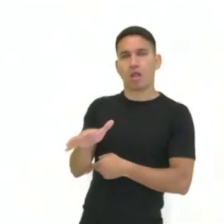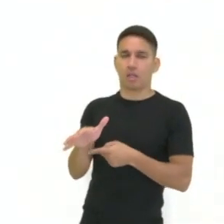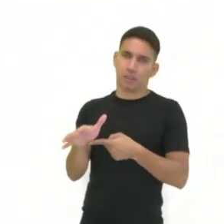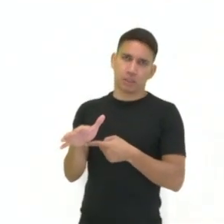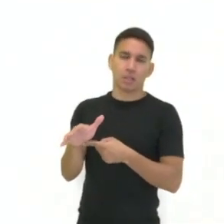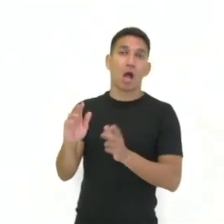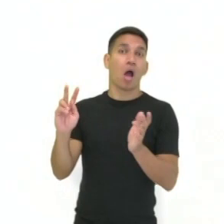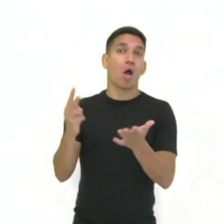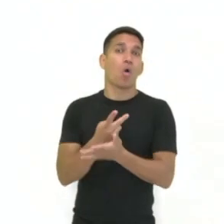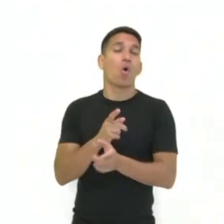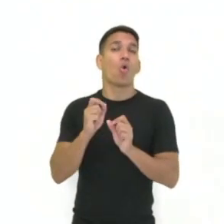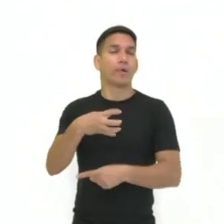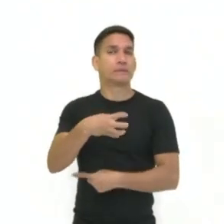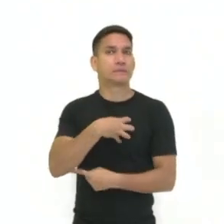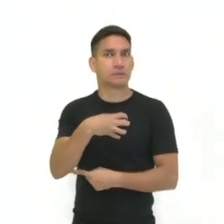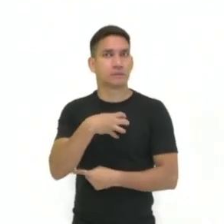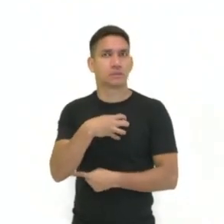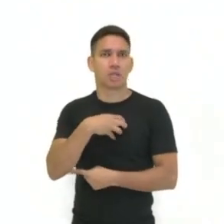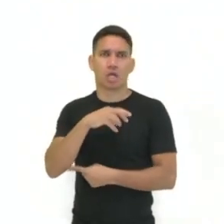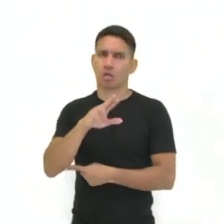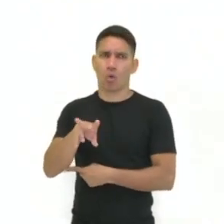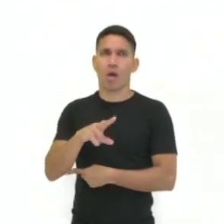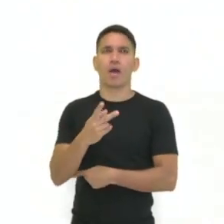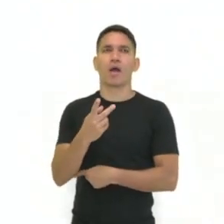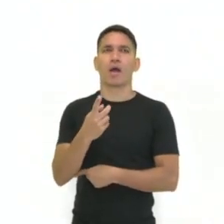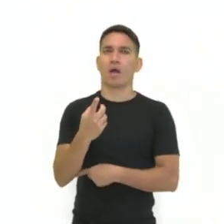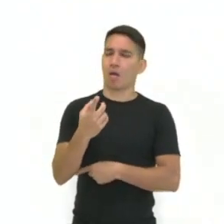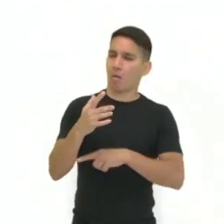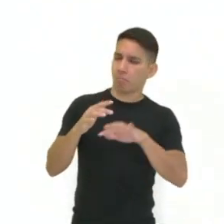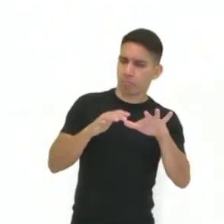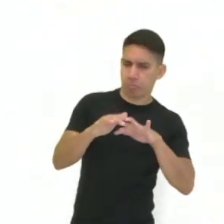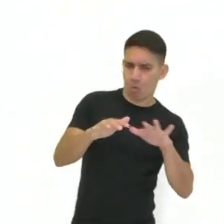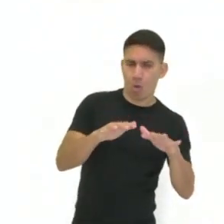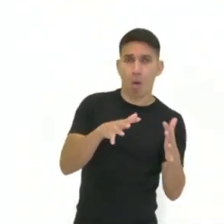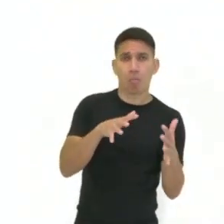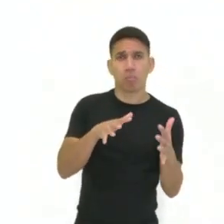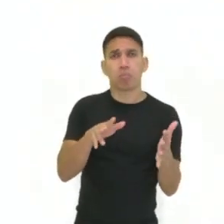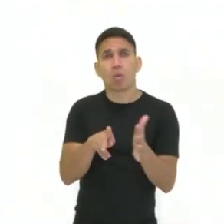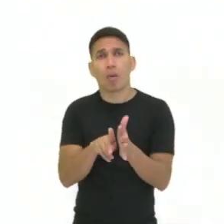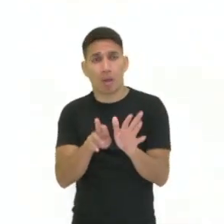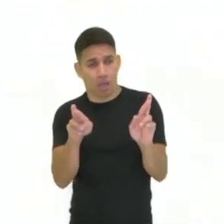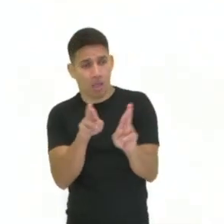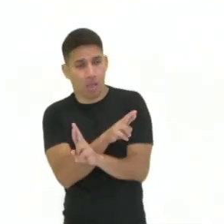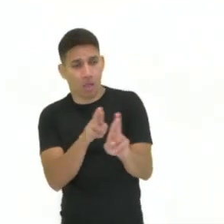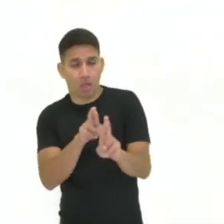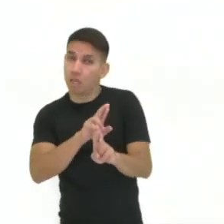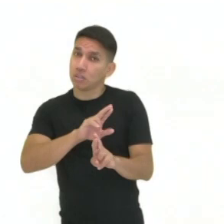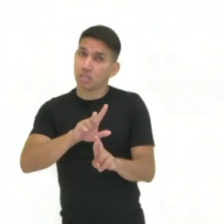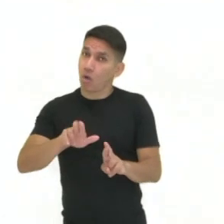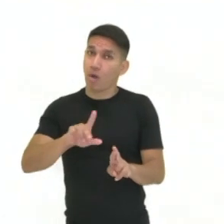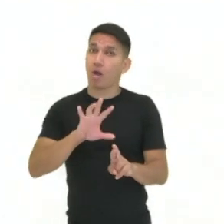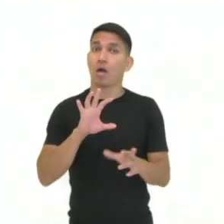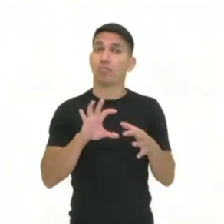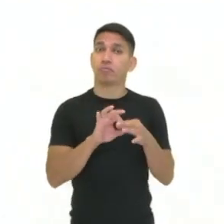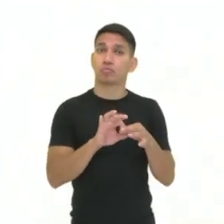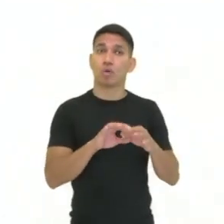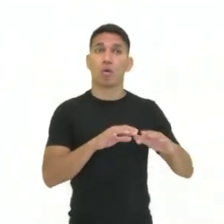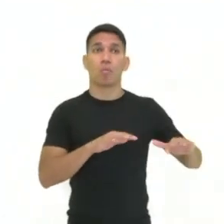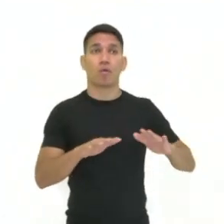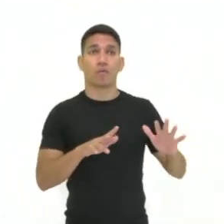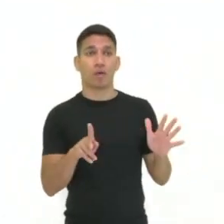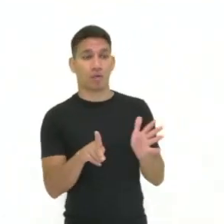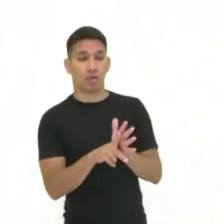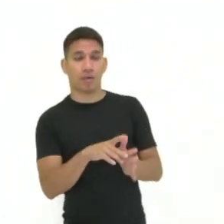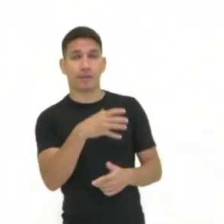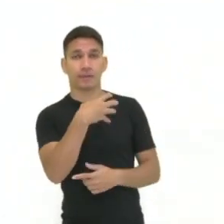provocar sintomas não motores, ou seja, associados que não estão relacionados aos movimentos,